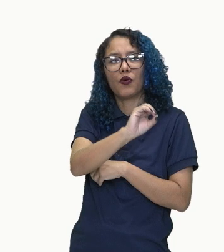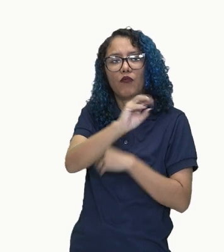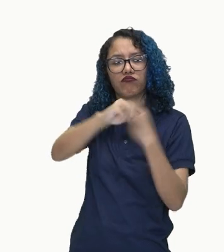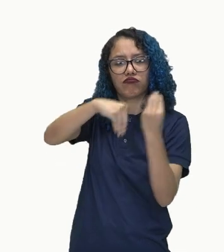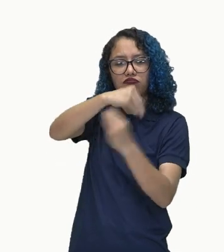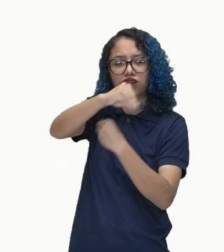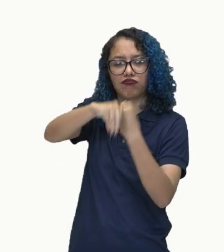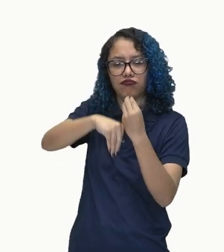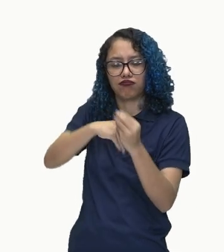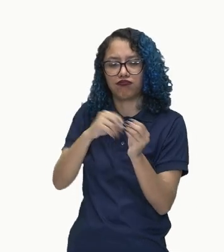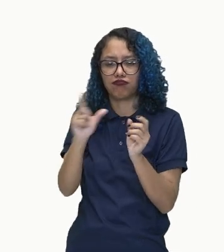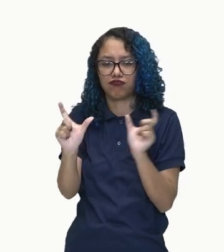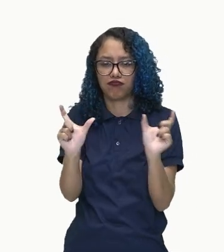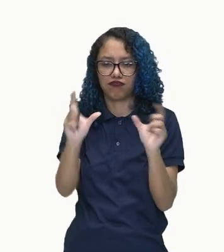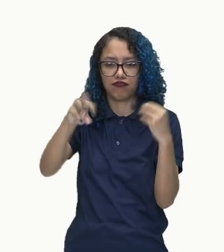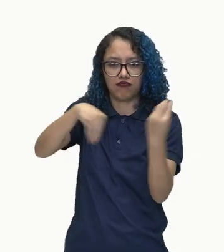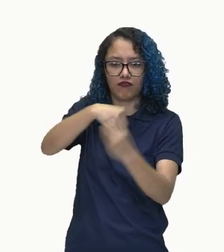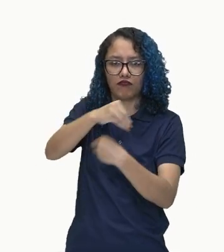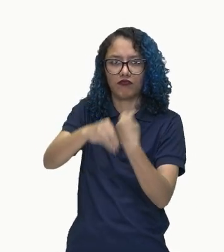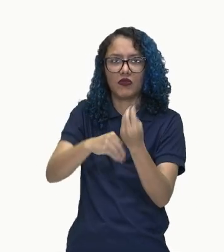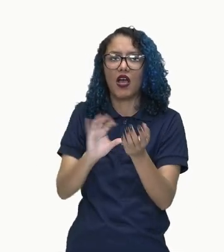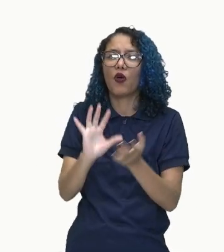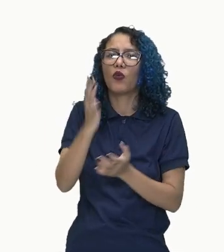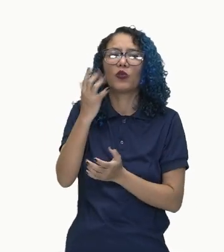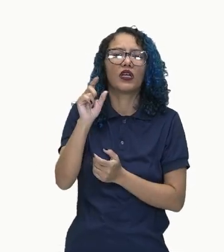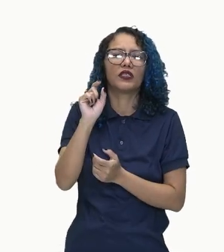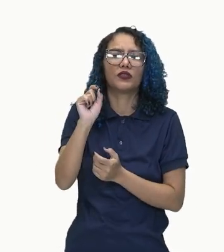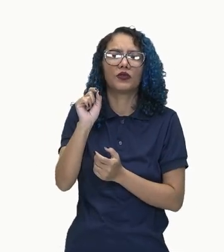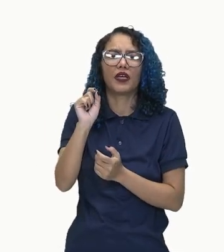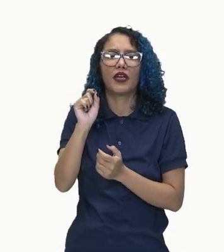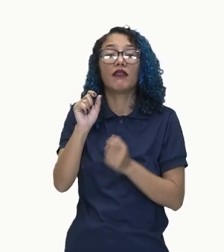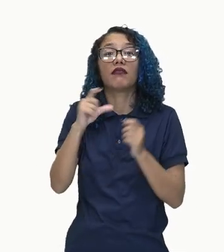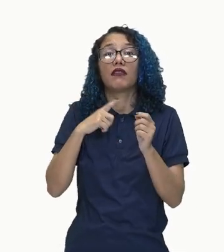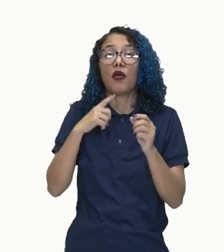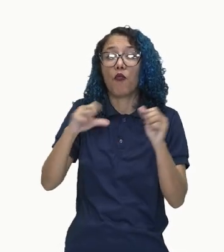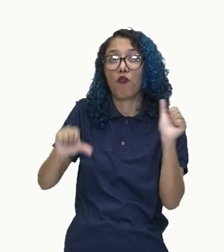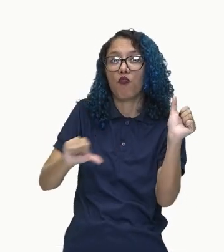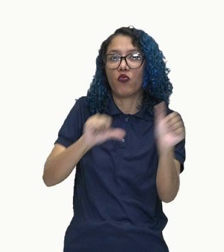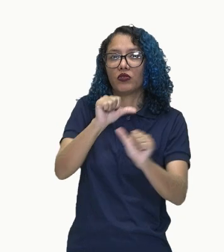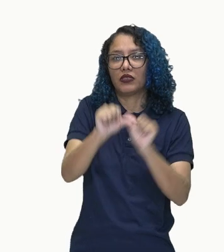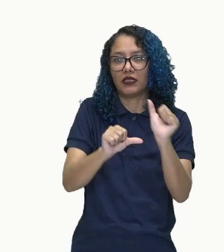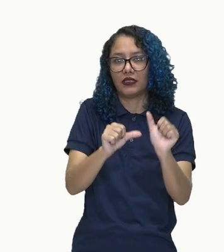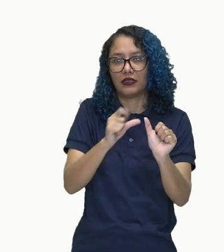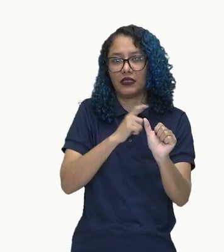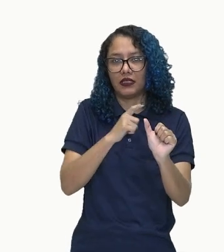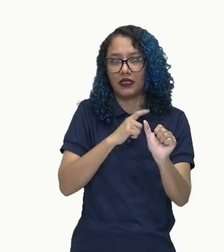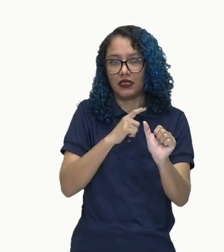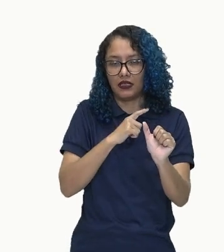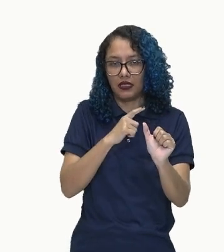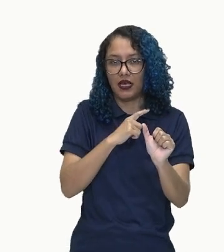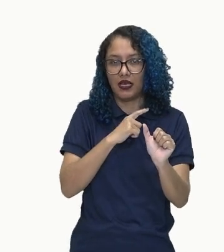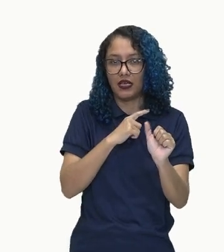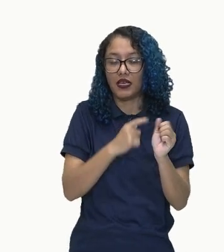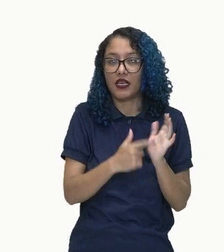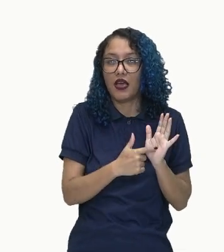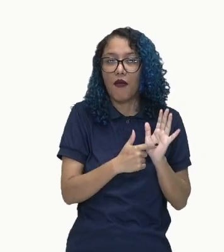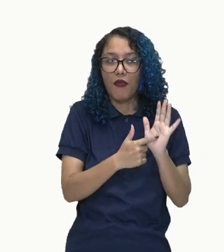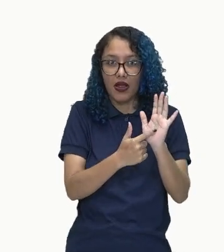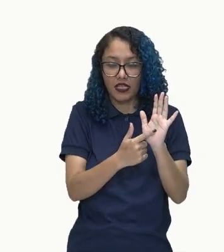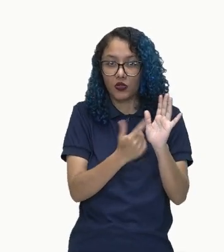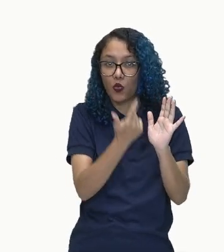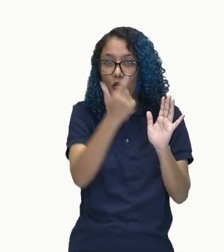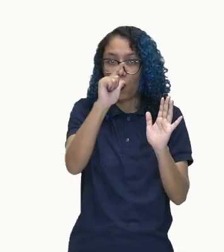Vai ter aí um rearranjo para formar novas substâncias. Tá?